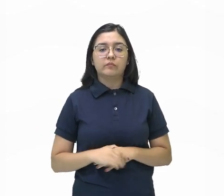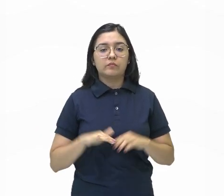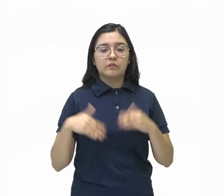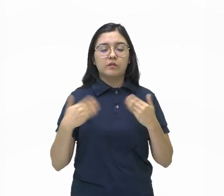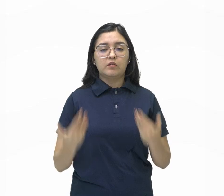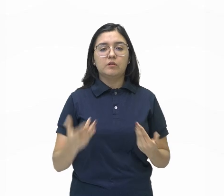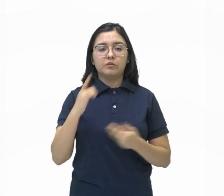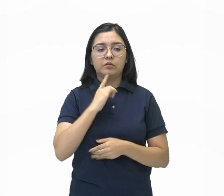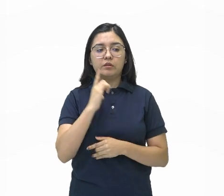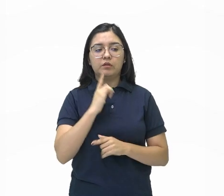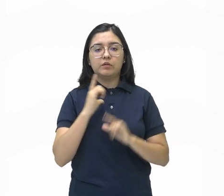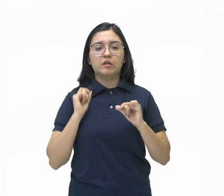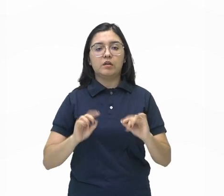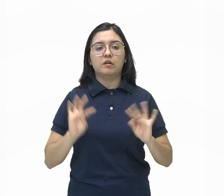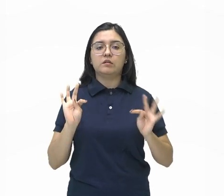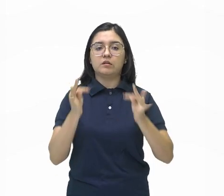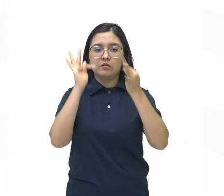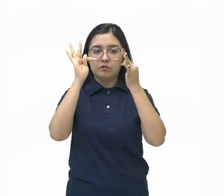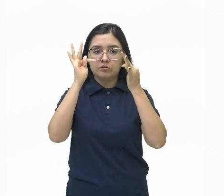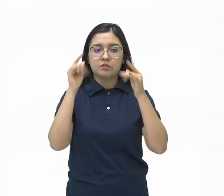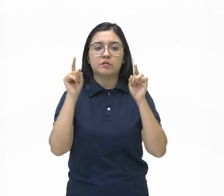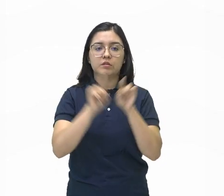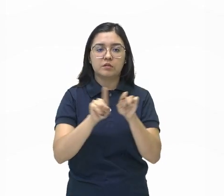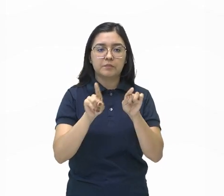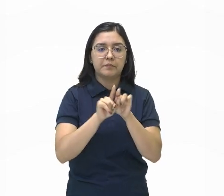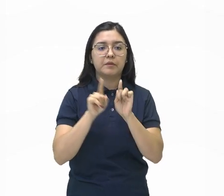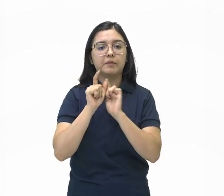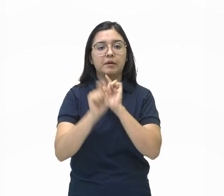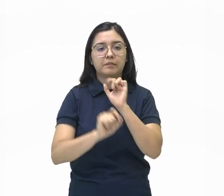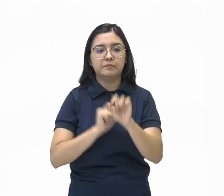Então, nós temos aqui que a tecnologia também, ela